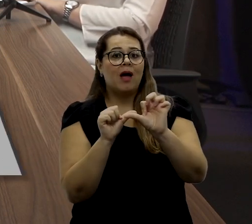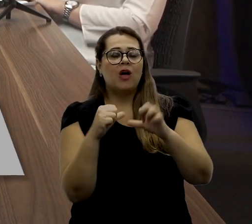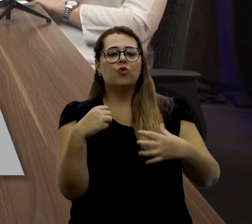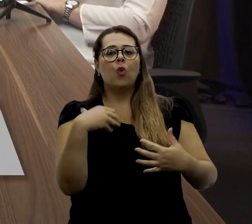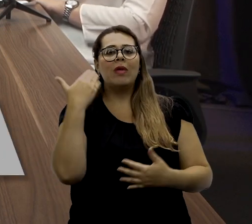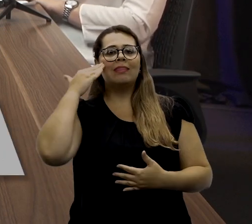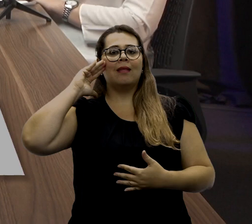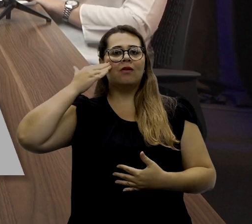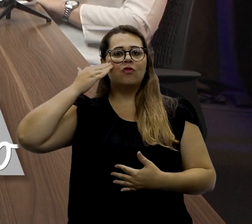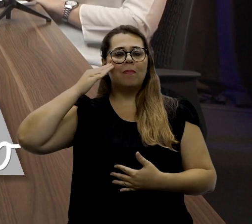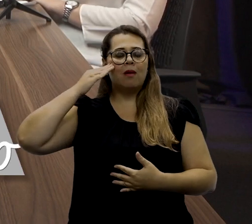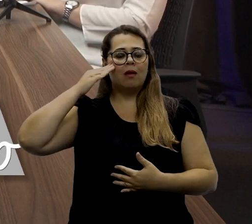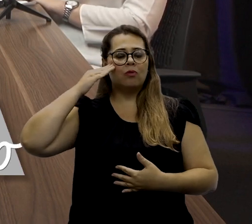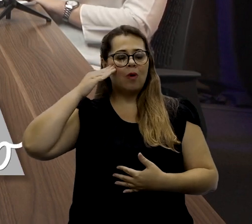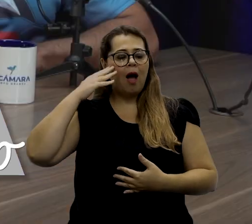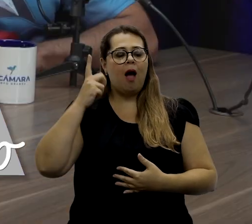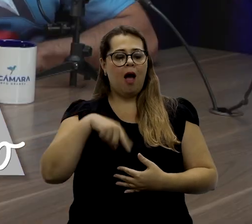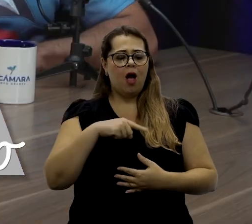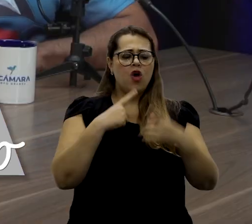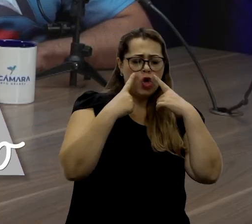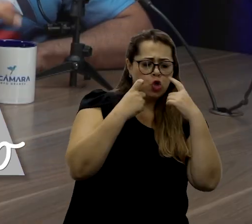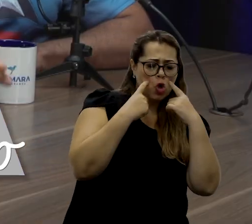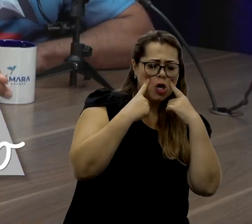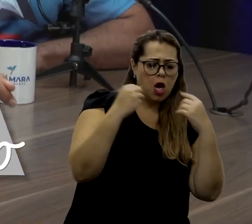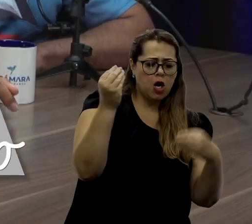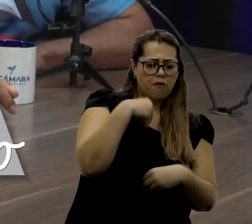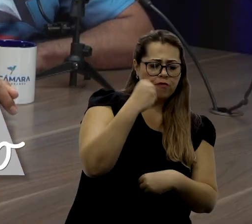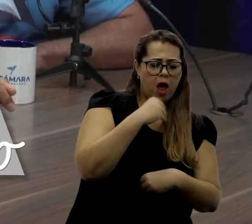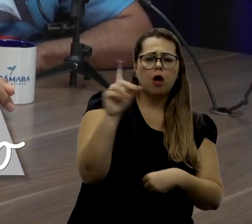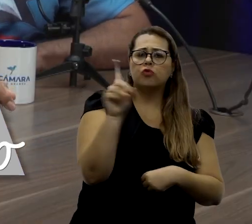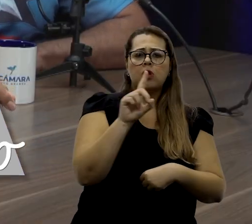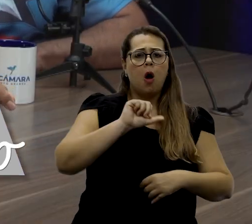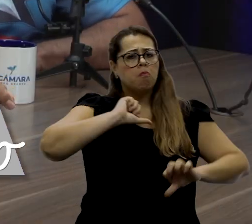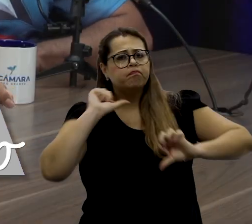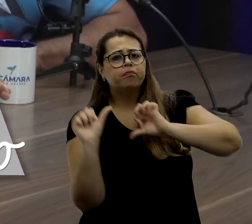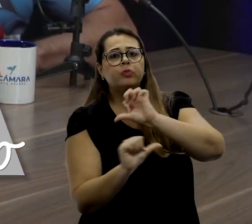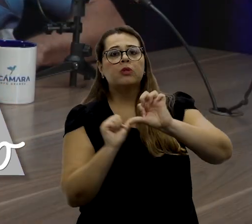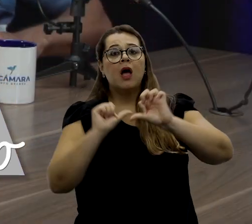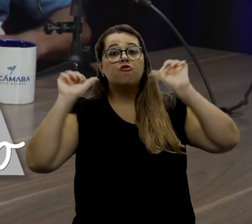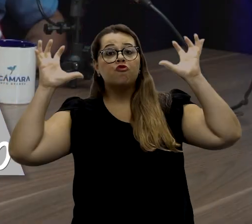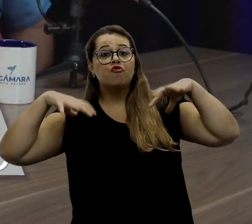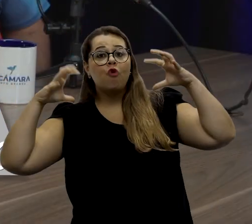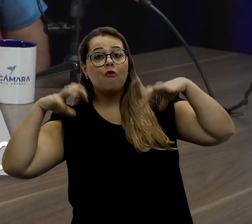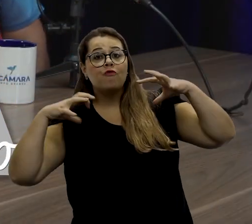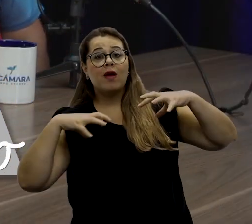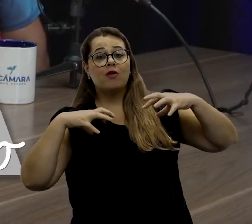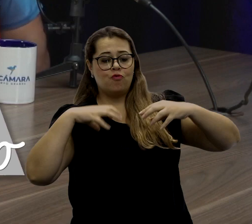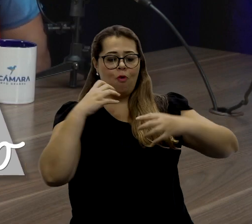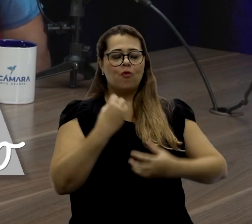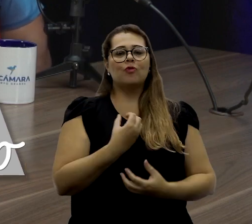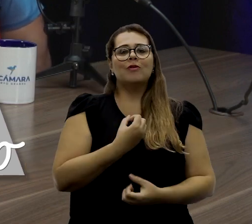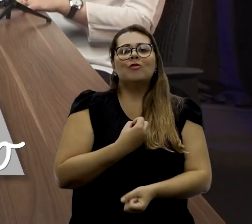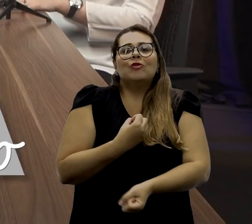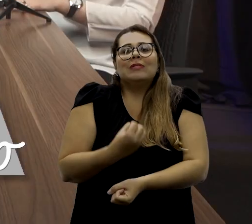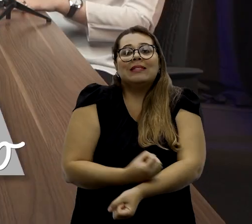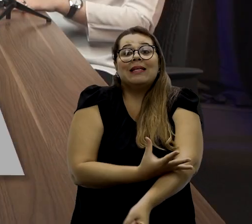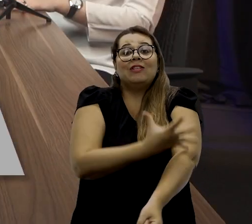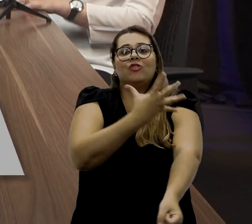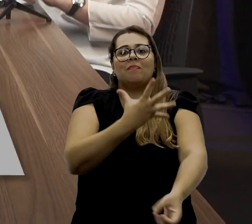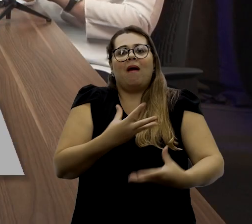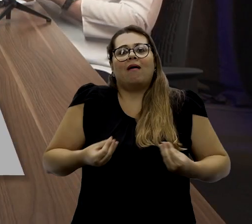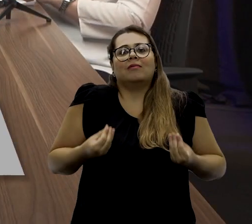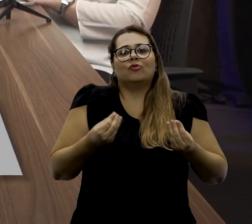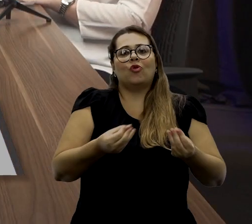que acontece com você e começar a pensar que você é o único representante dos seus sonhos na Terra. E agora tem uma questão, que